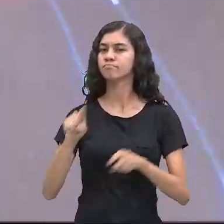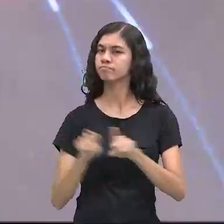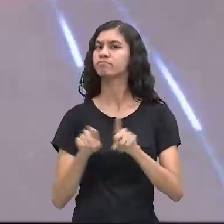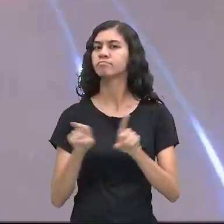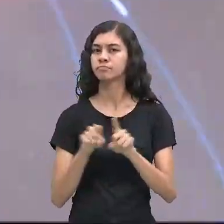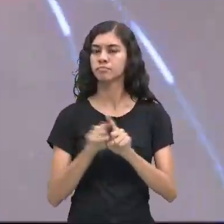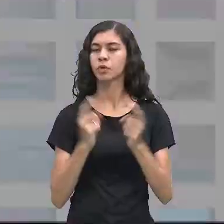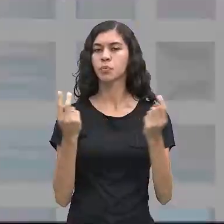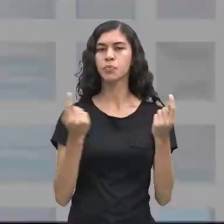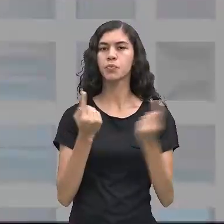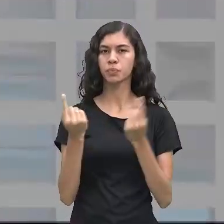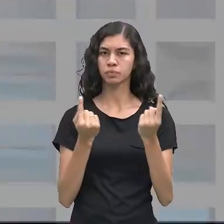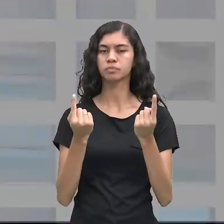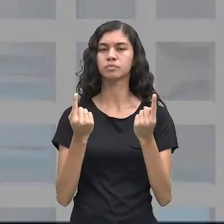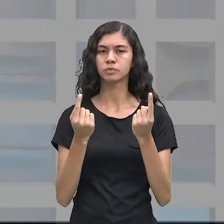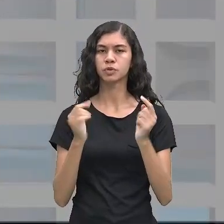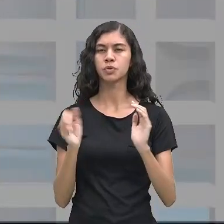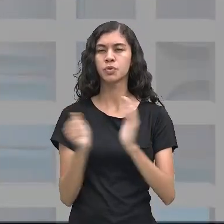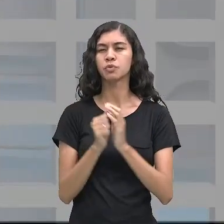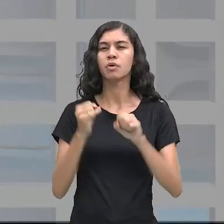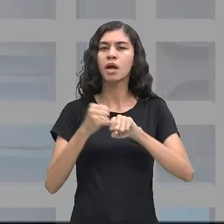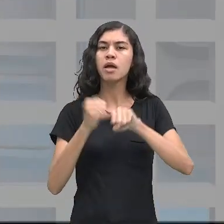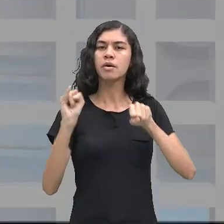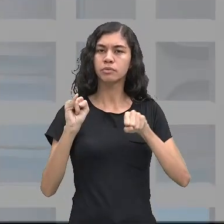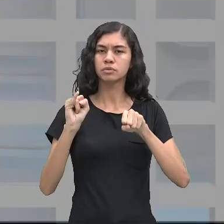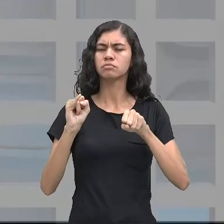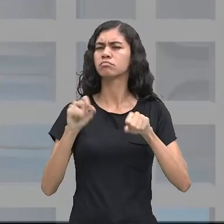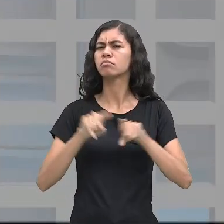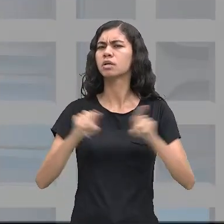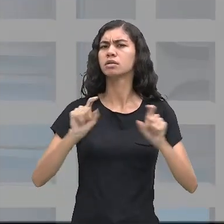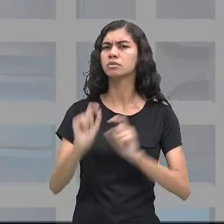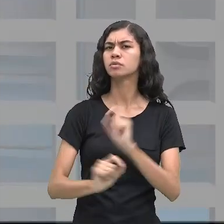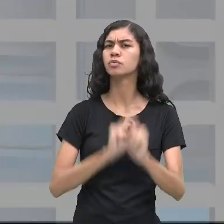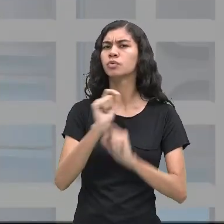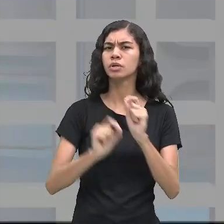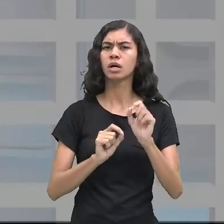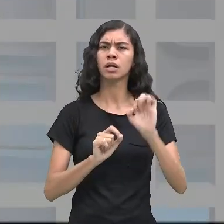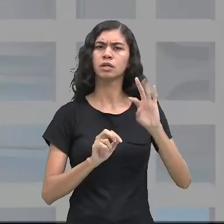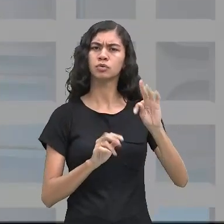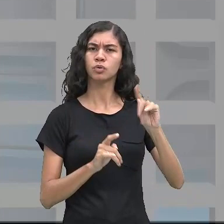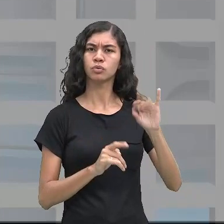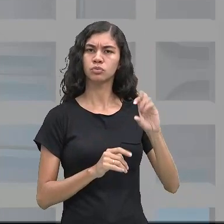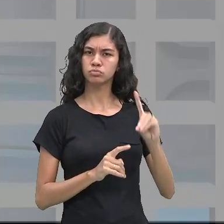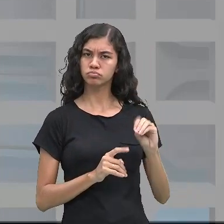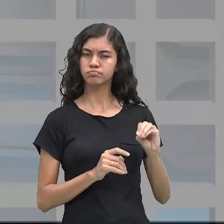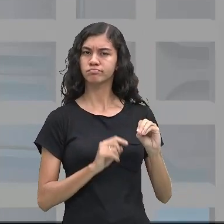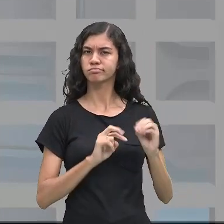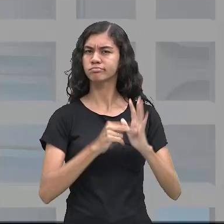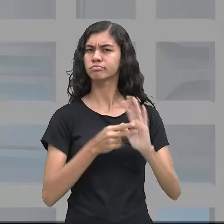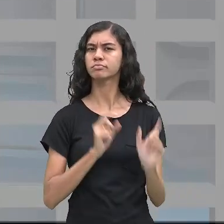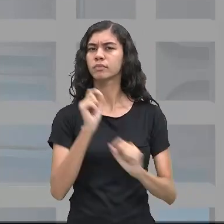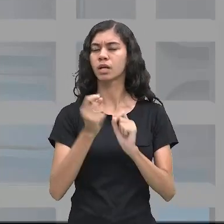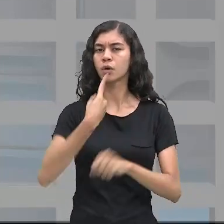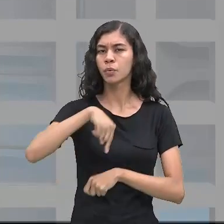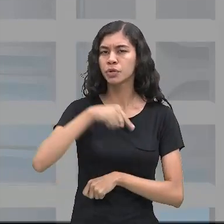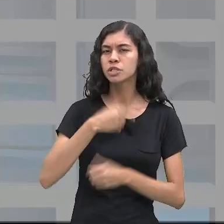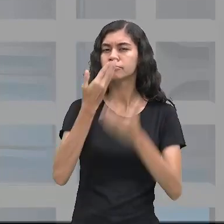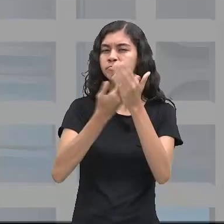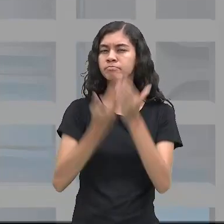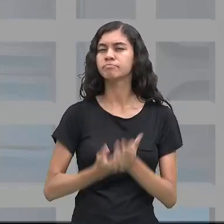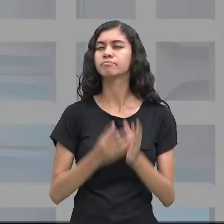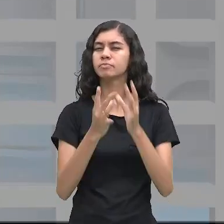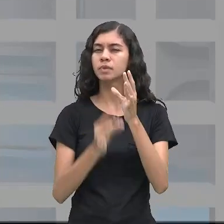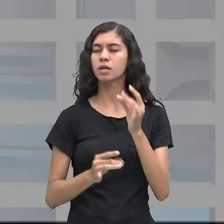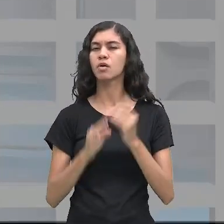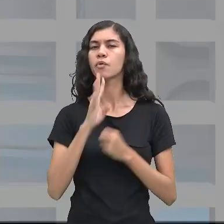a presença dos íons, tá? Mas o que é um eletrodo, né? A gente vai conhecer um pouquinho mais sobre essa parte aí